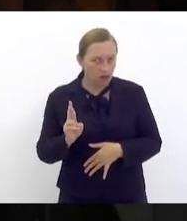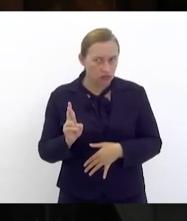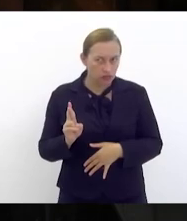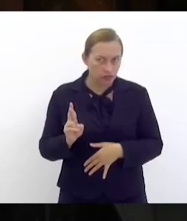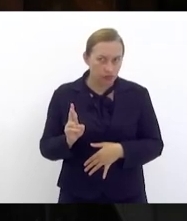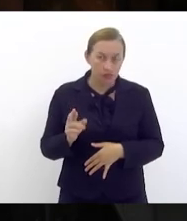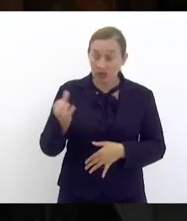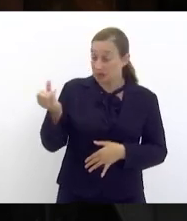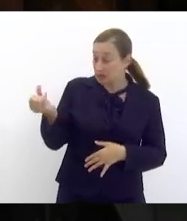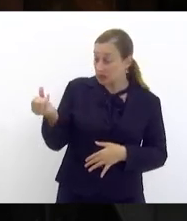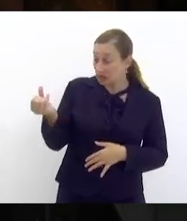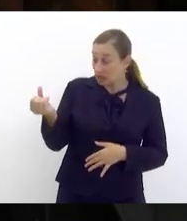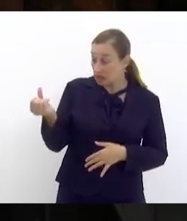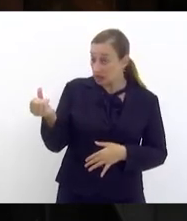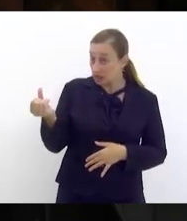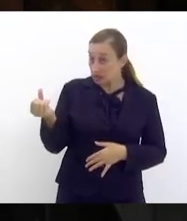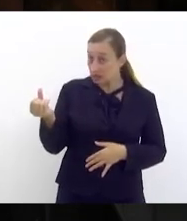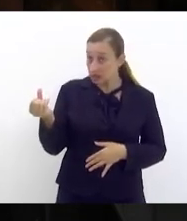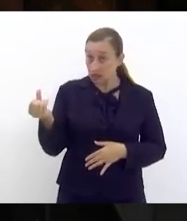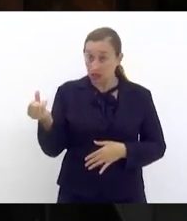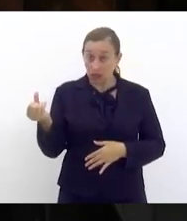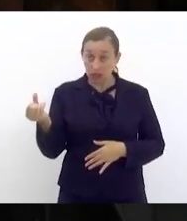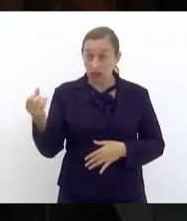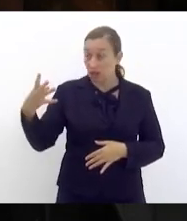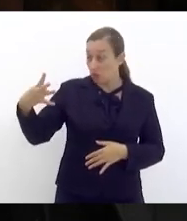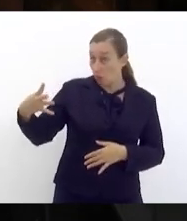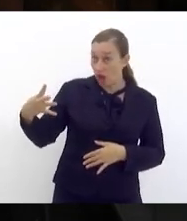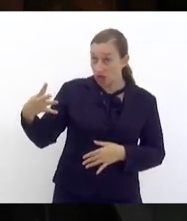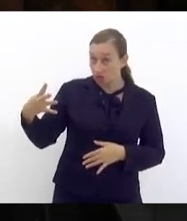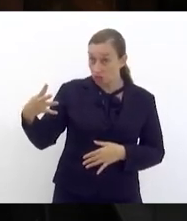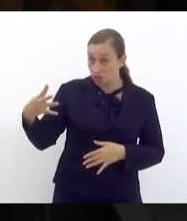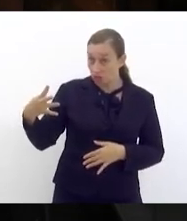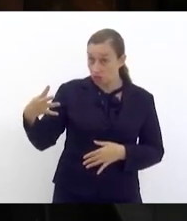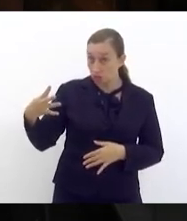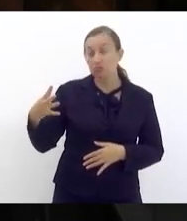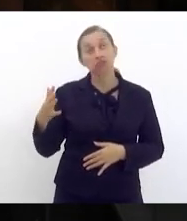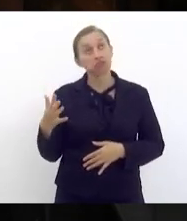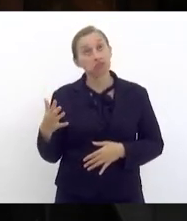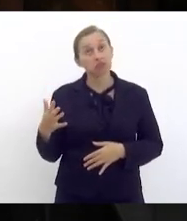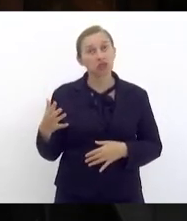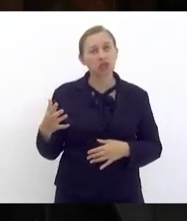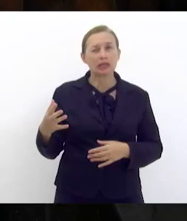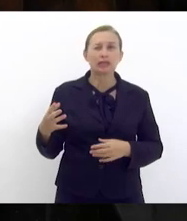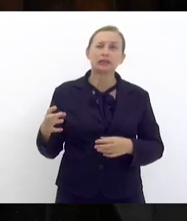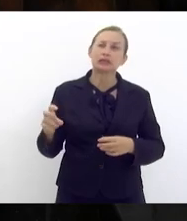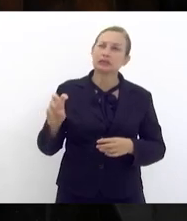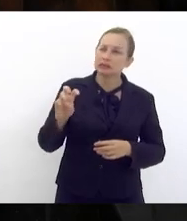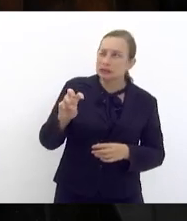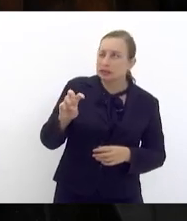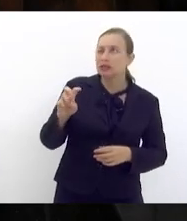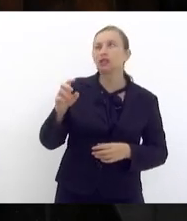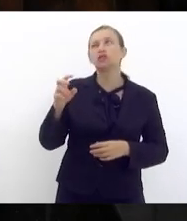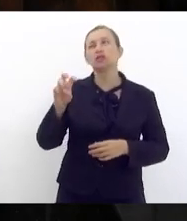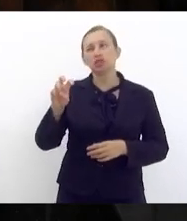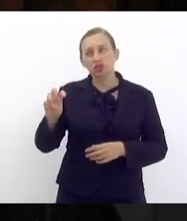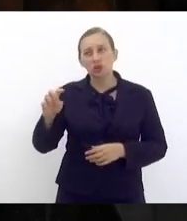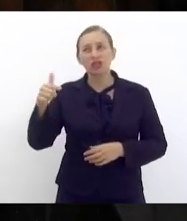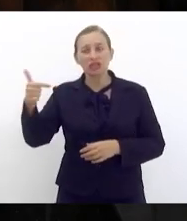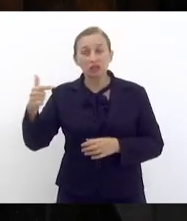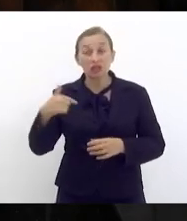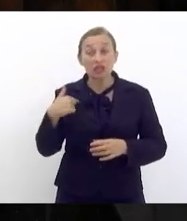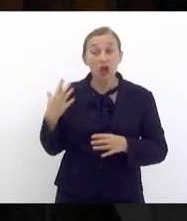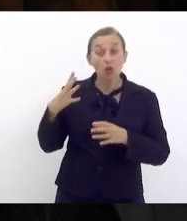entre 6 e 4, o que dá uma ponderação de 5,52, se eu somar com